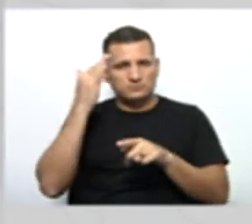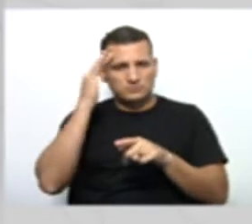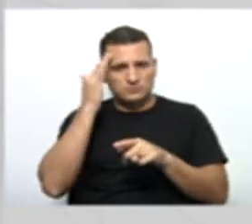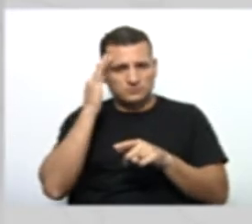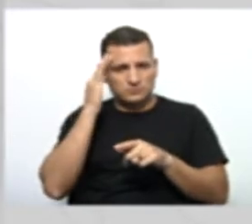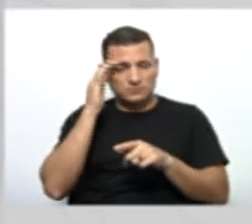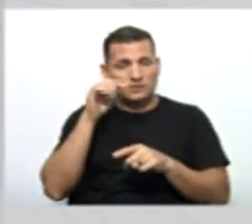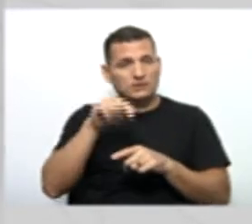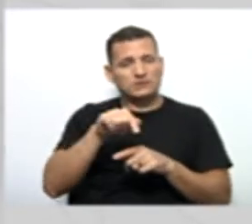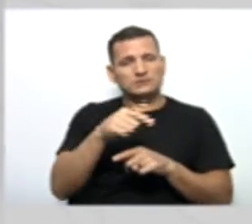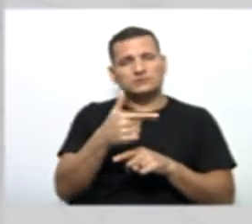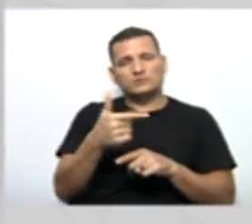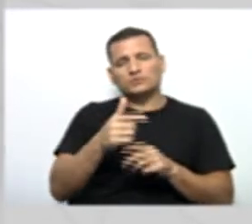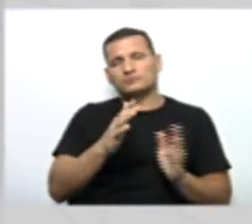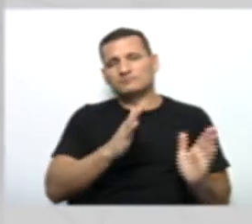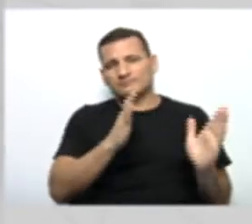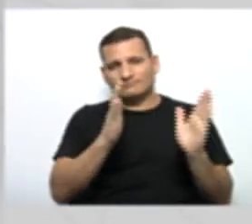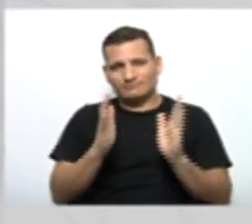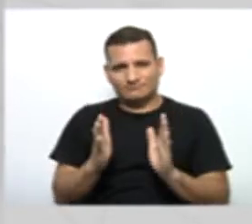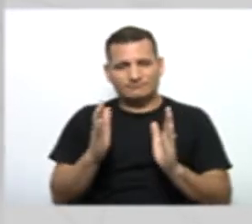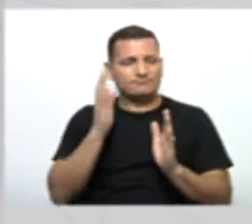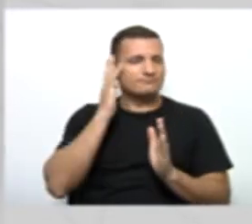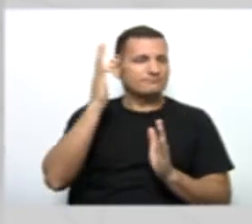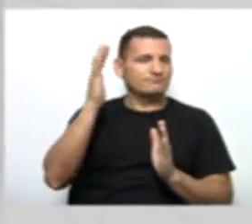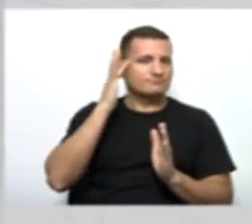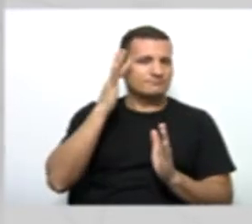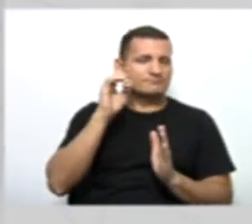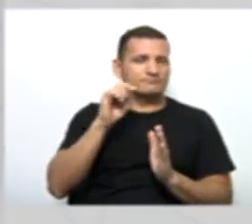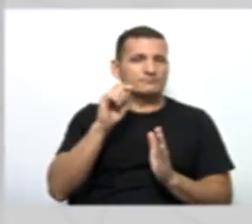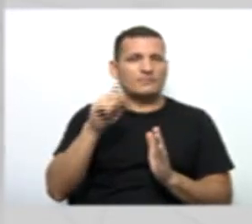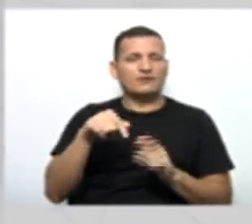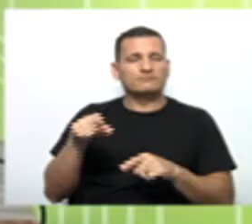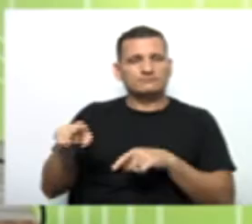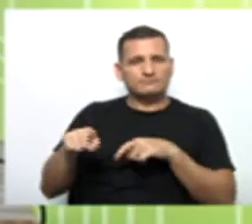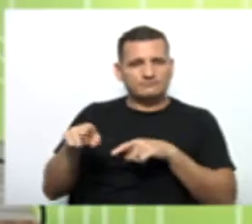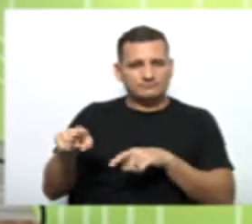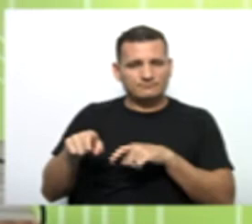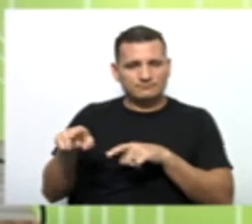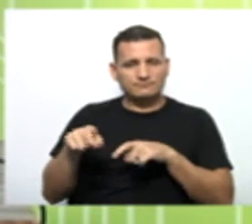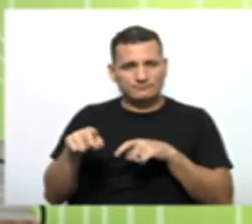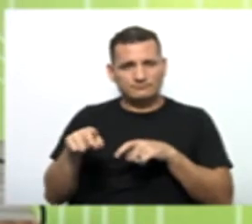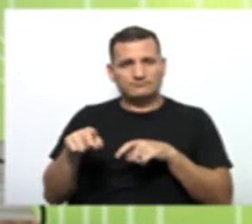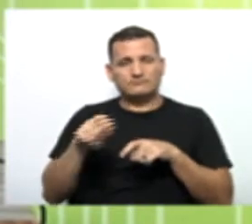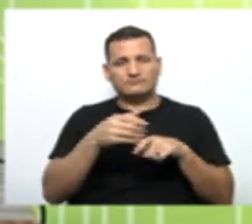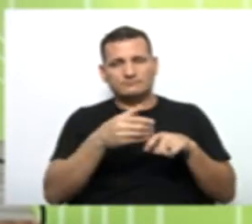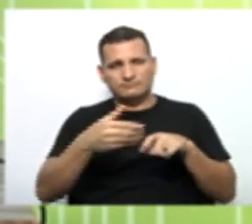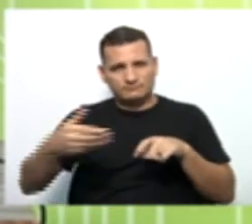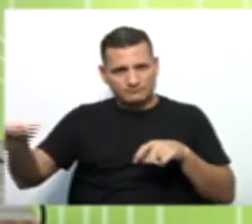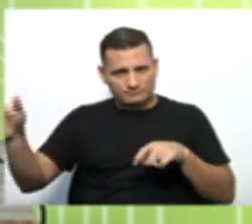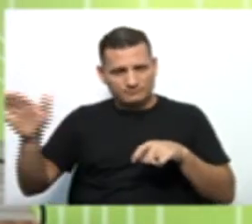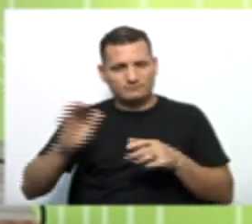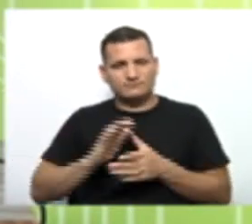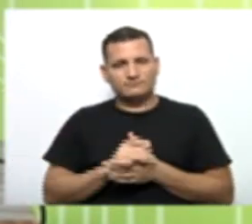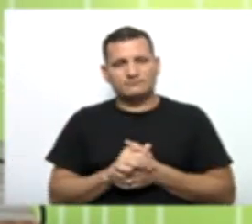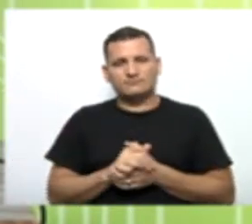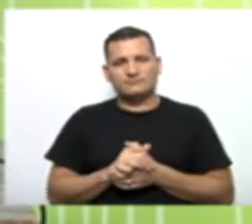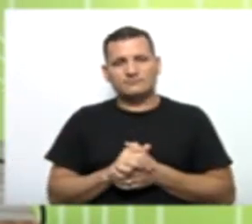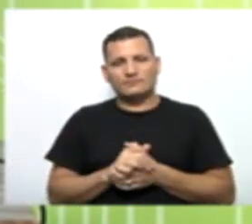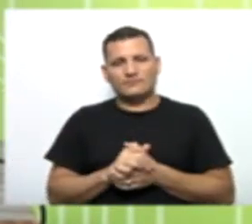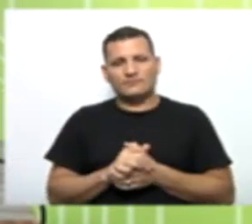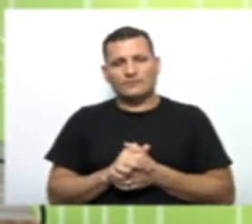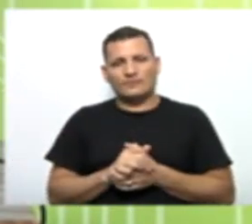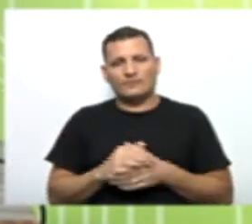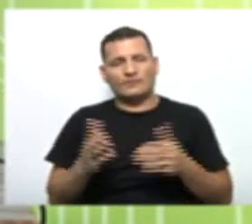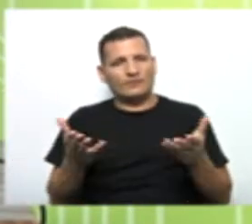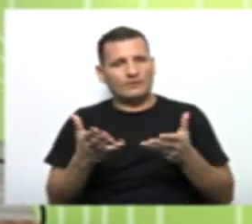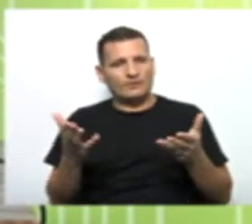nós podemos imaginar que é o período da agricultura em diante. Ou seja, agora o